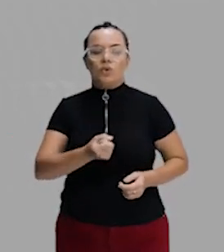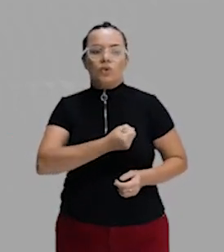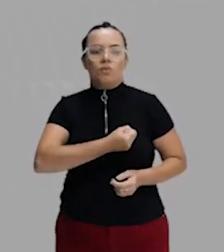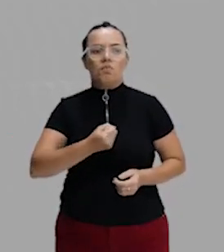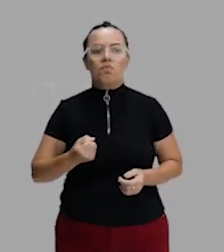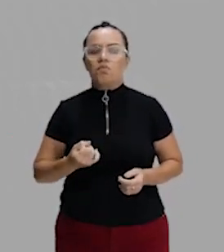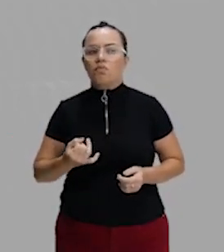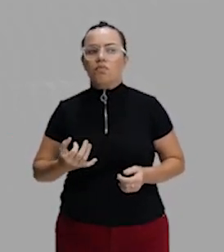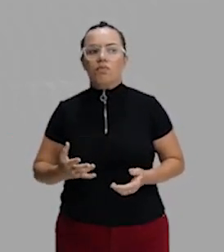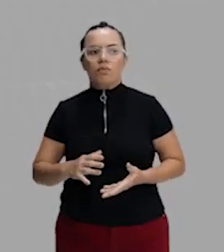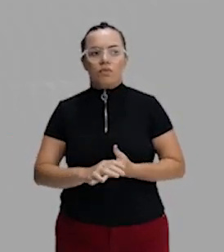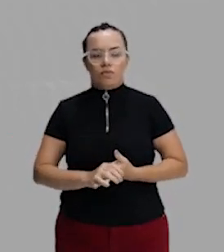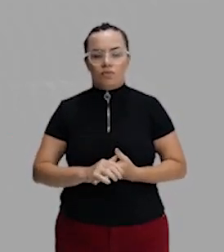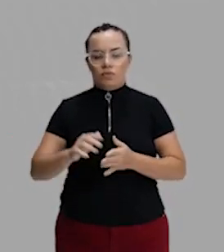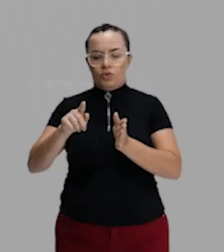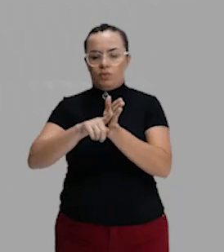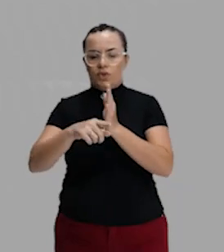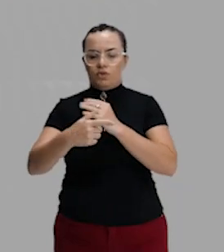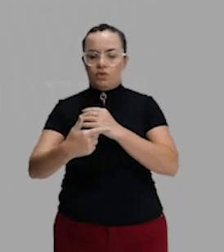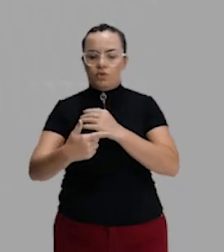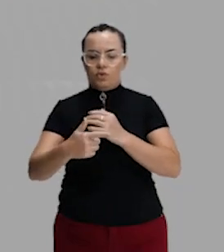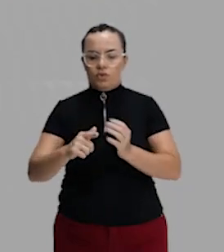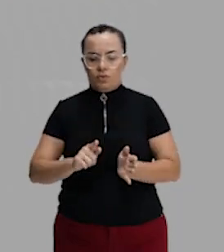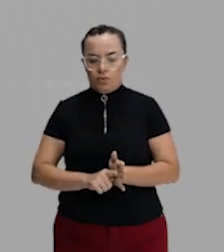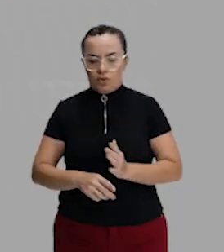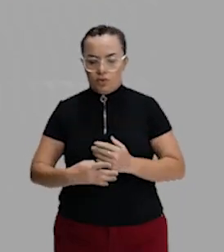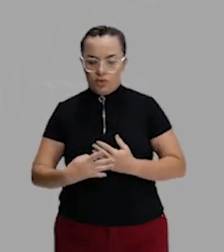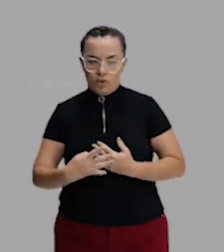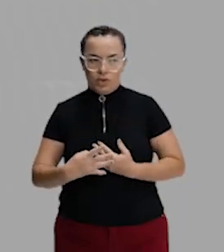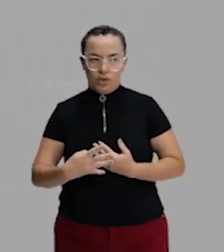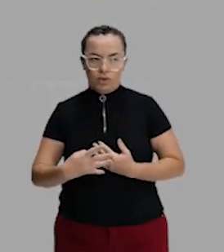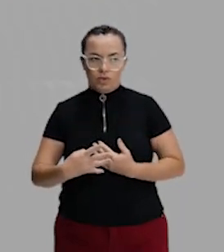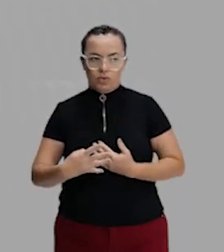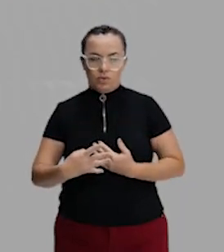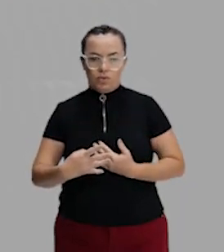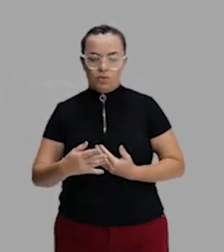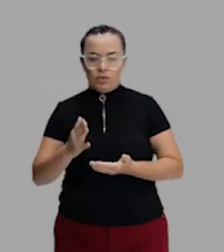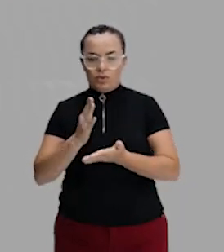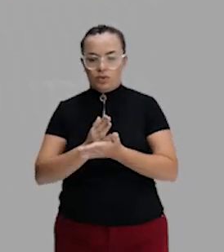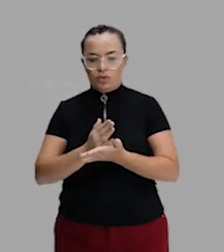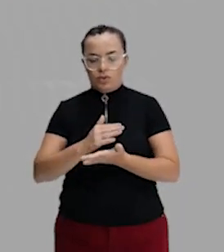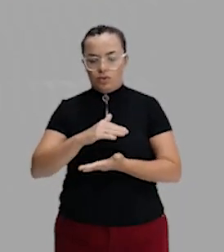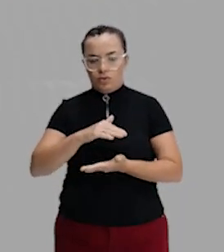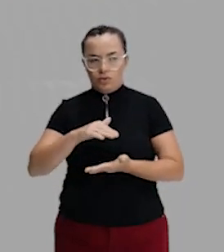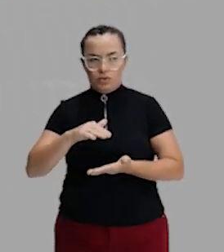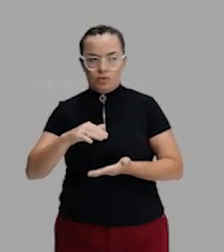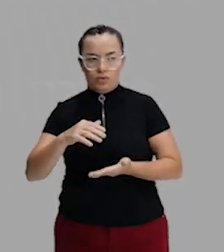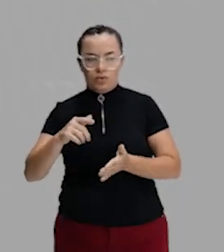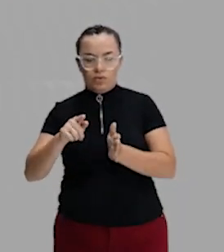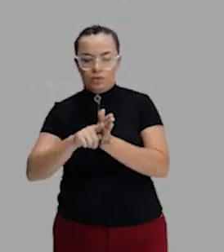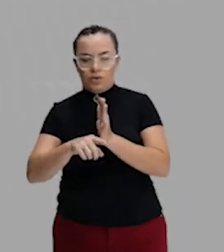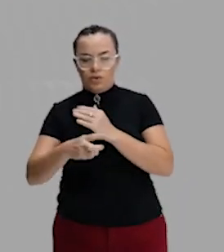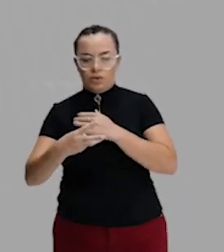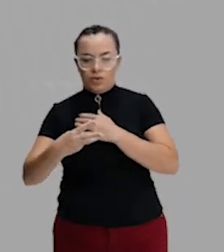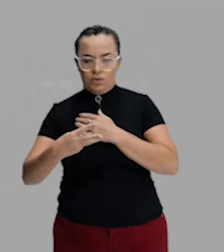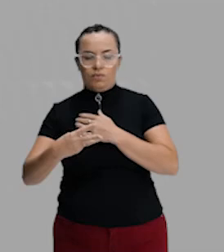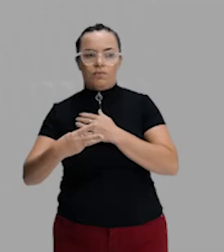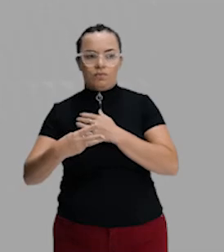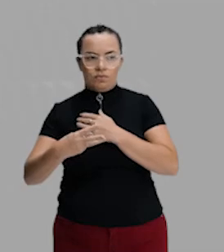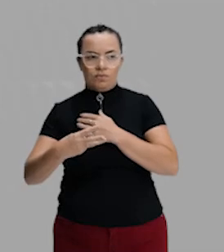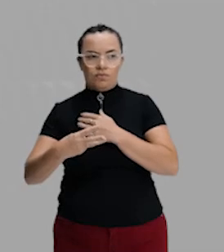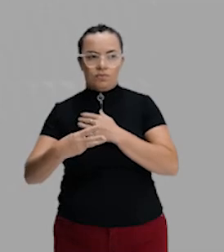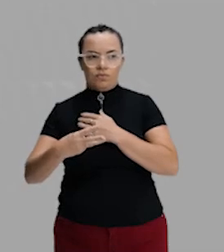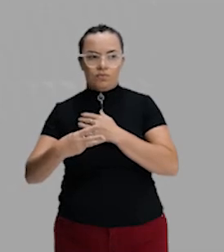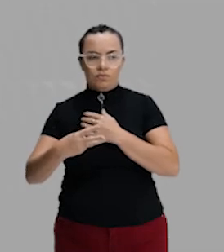entre menos 4 e menos 2? É o menos 3. Ó. Menos 3 fica bem aqui no meio. Então,